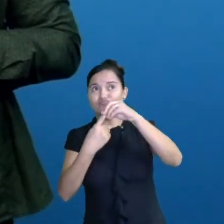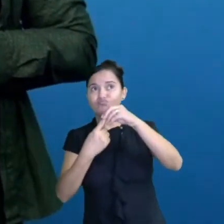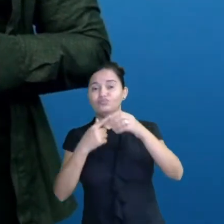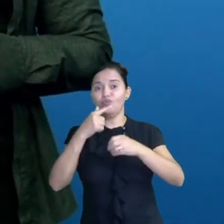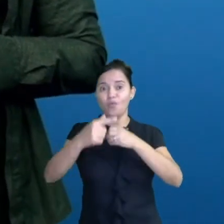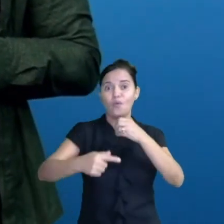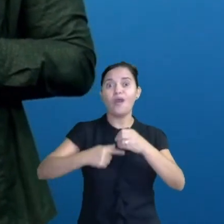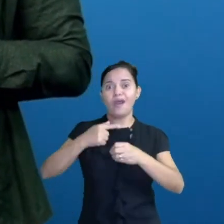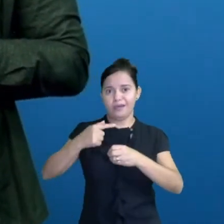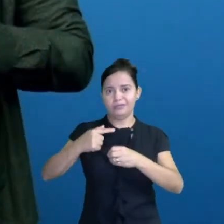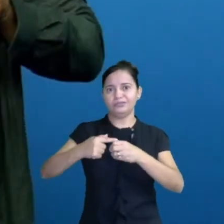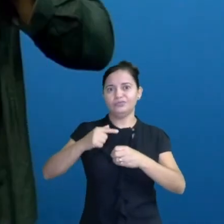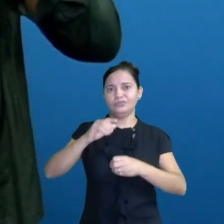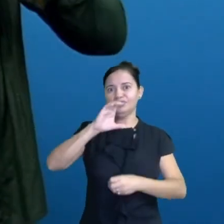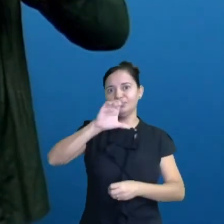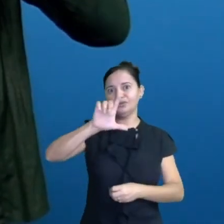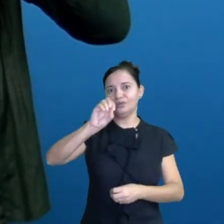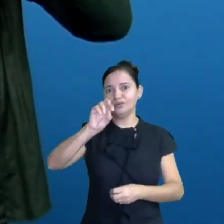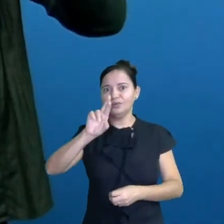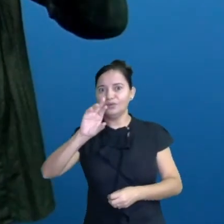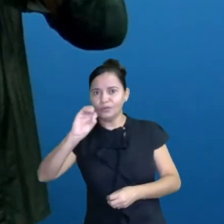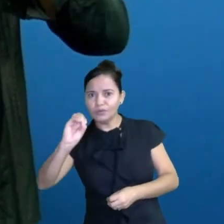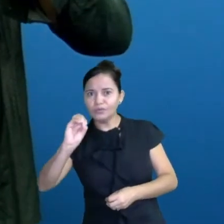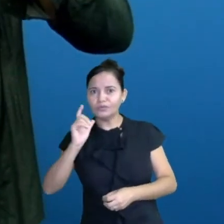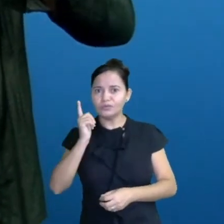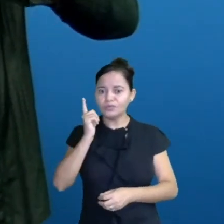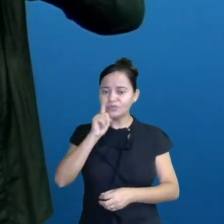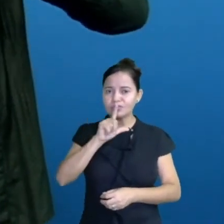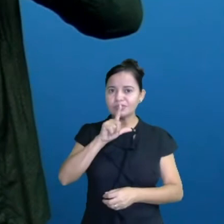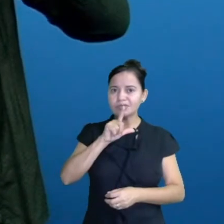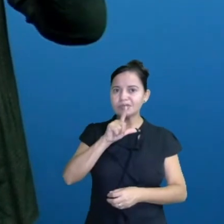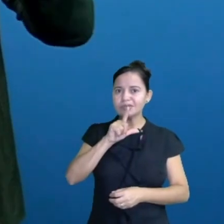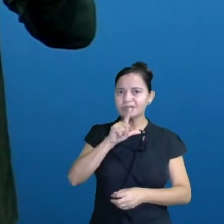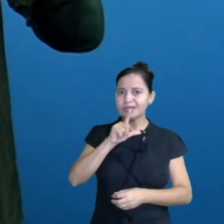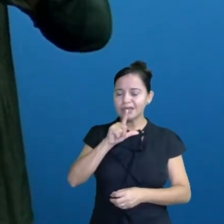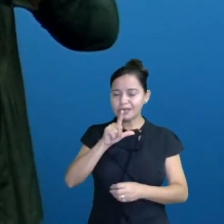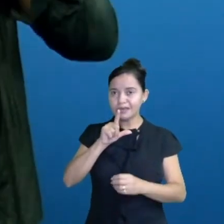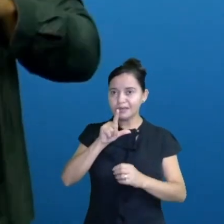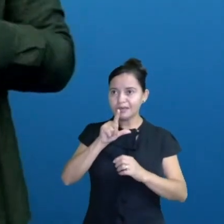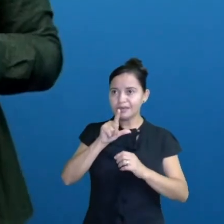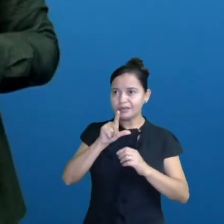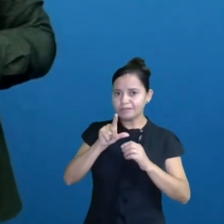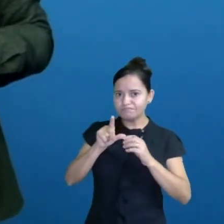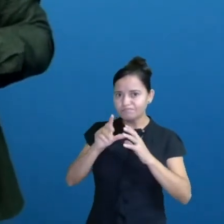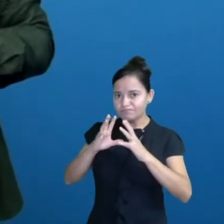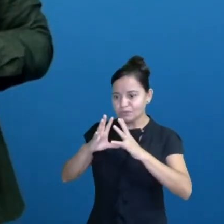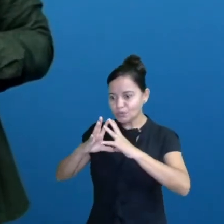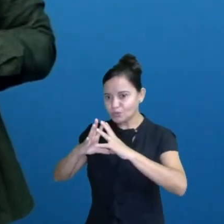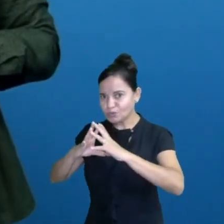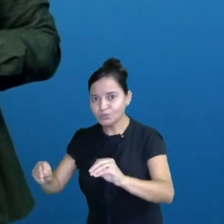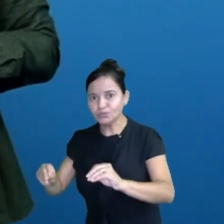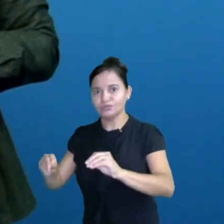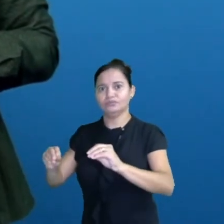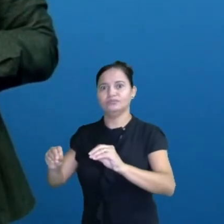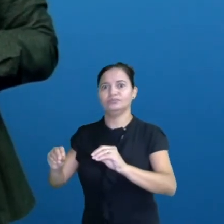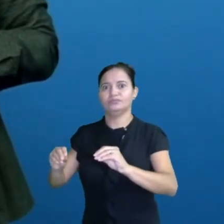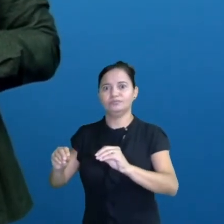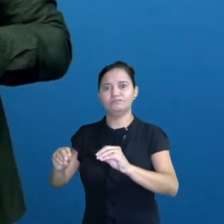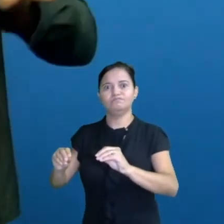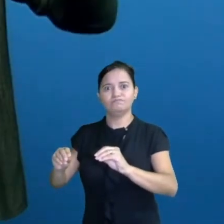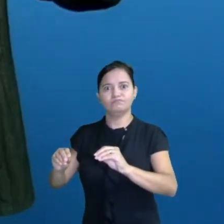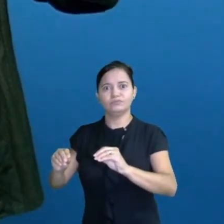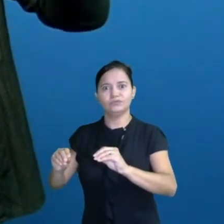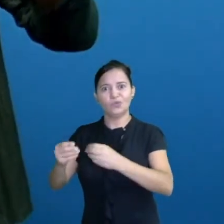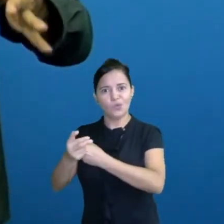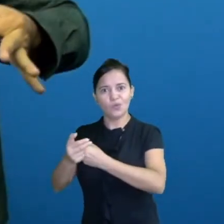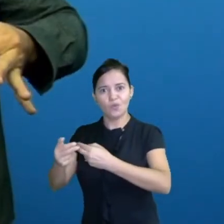cloro, ele consegue se agregar e destruir em torno de 5 vezes 10 elevado à oitava.